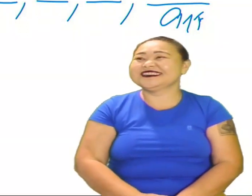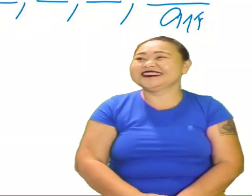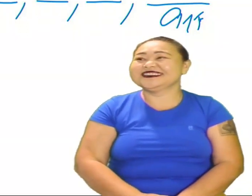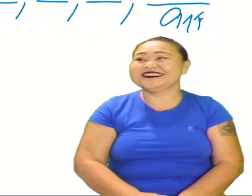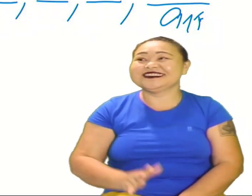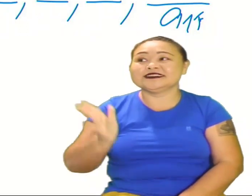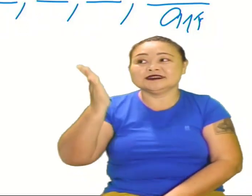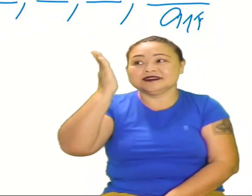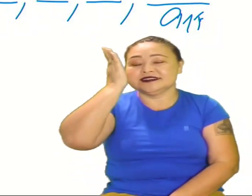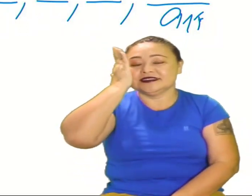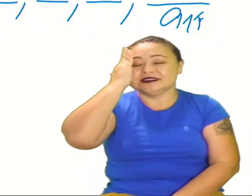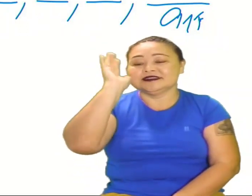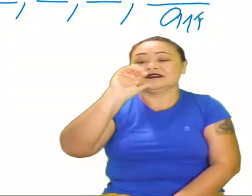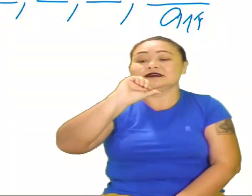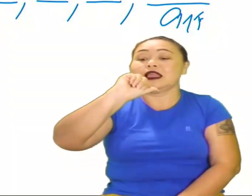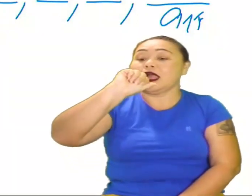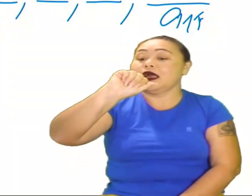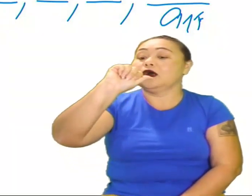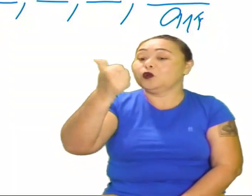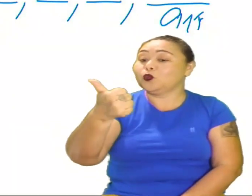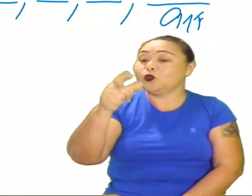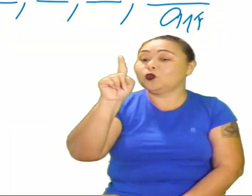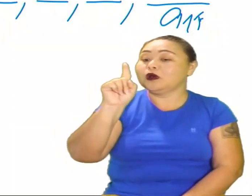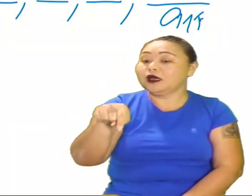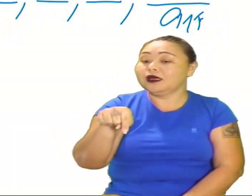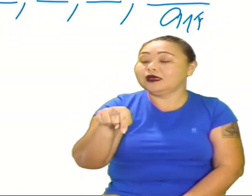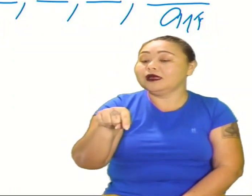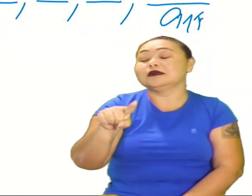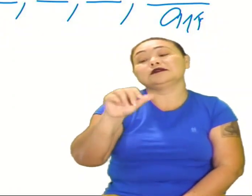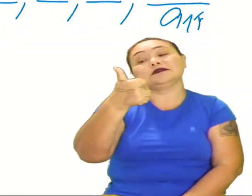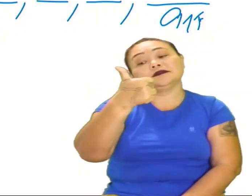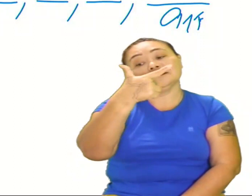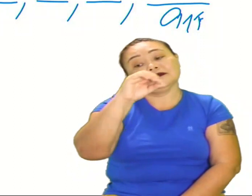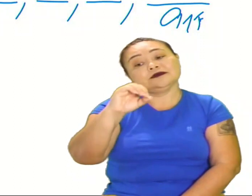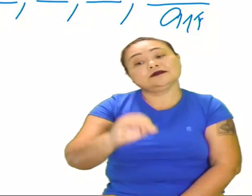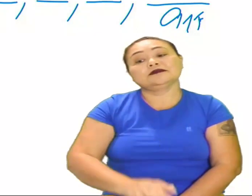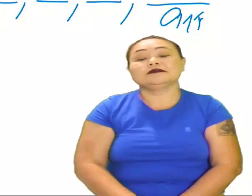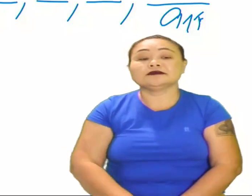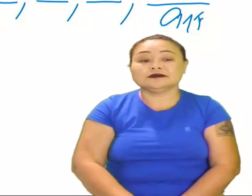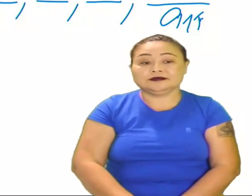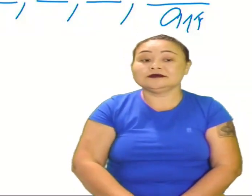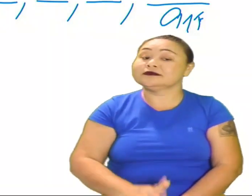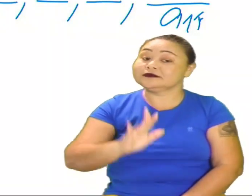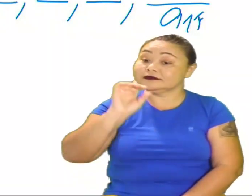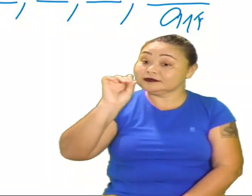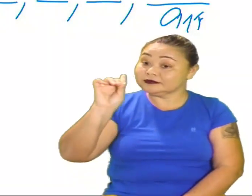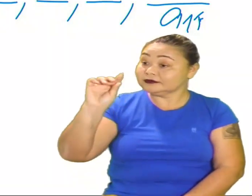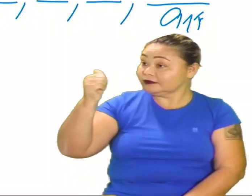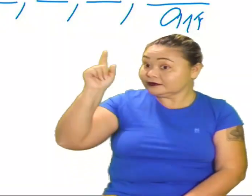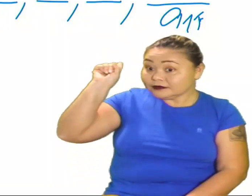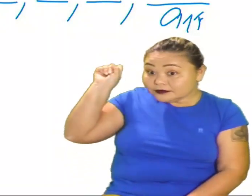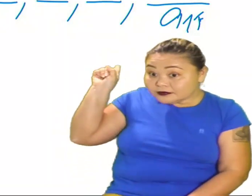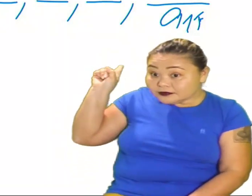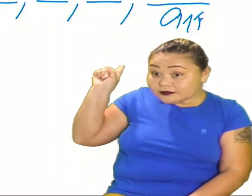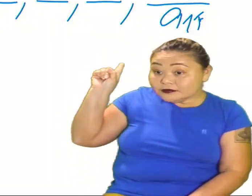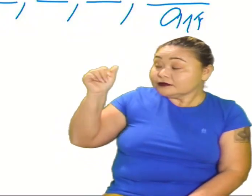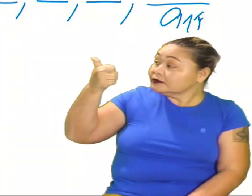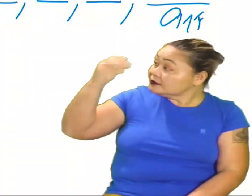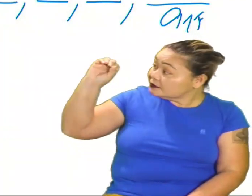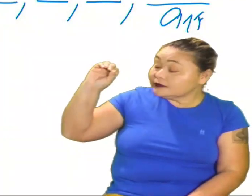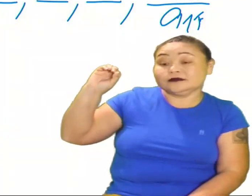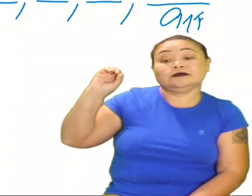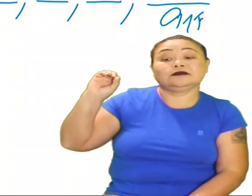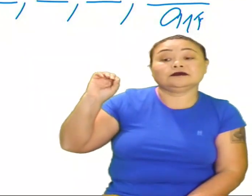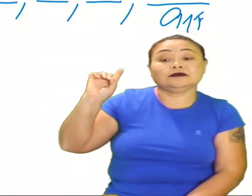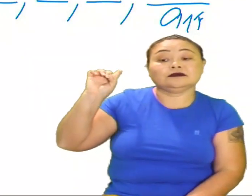já sei que o meu A1 é 120. 120. Eu sei que o meu A11 é